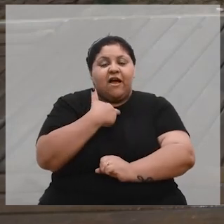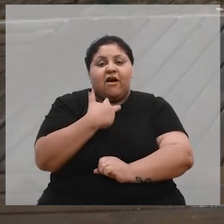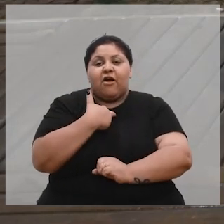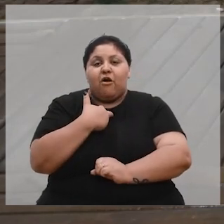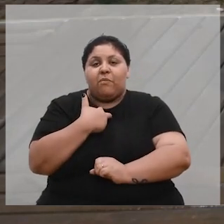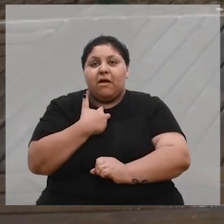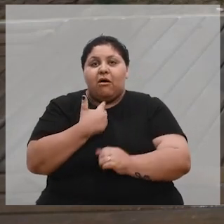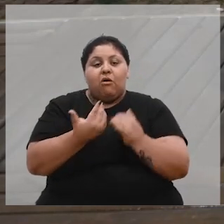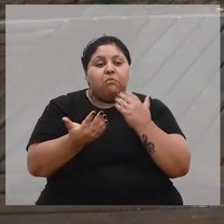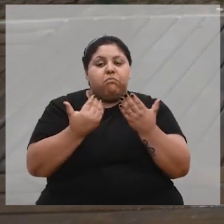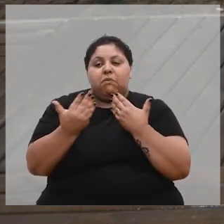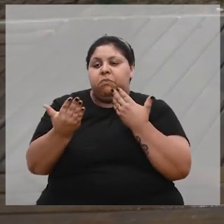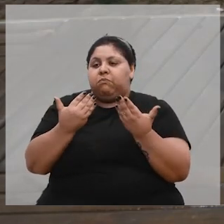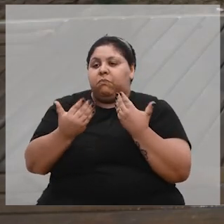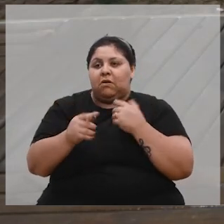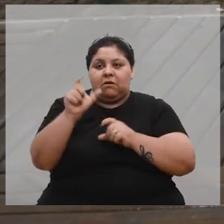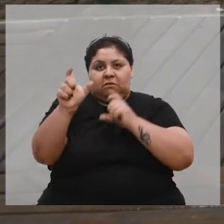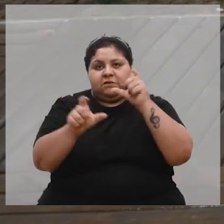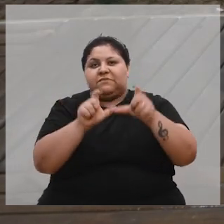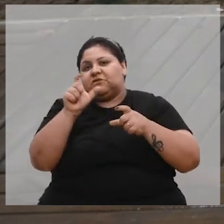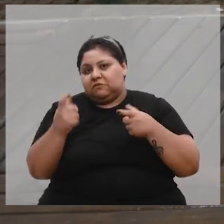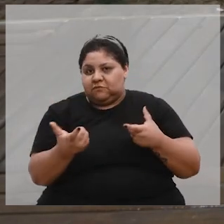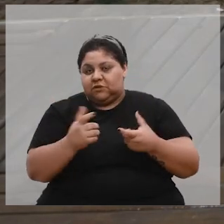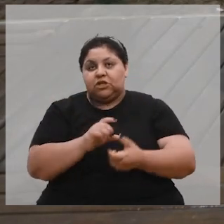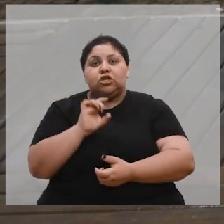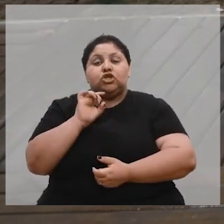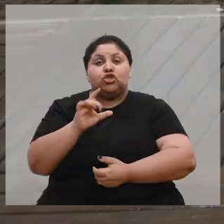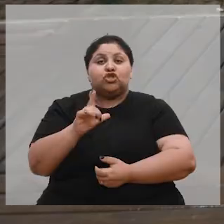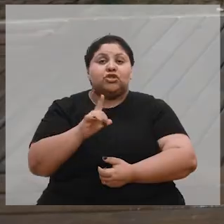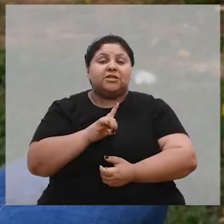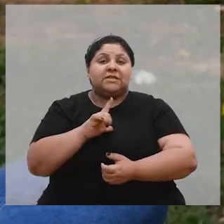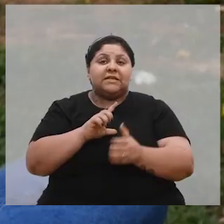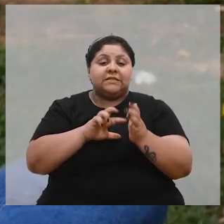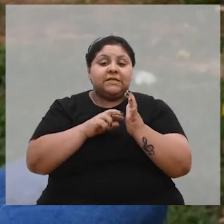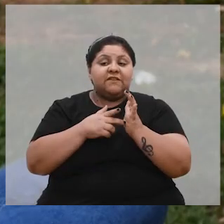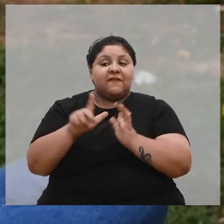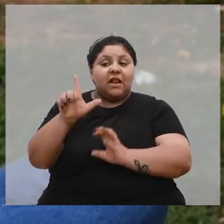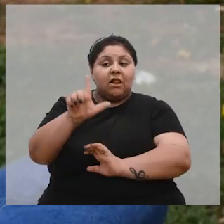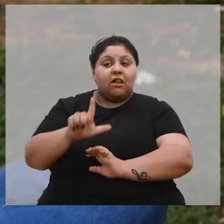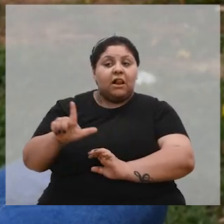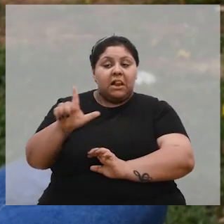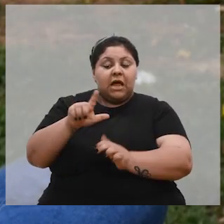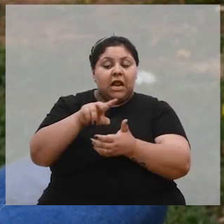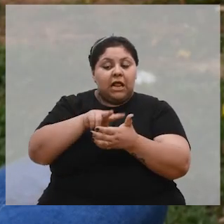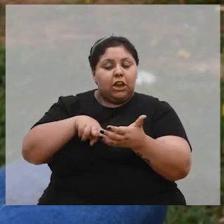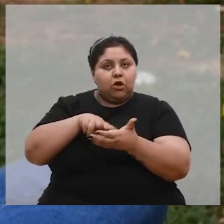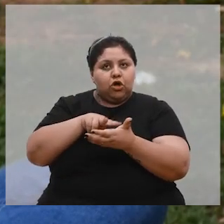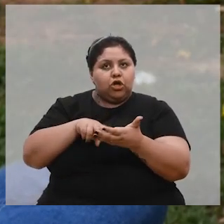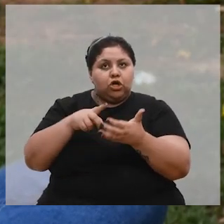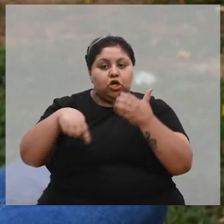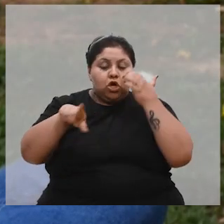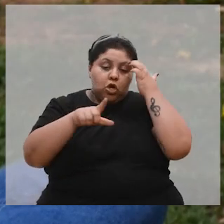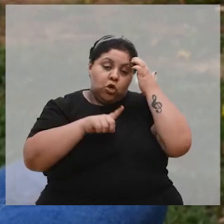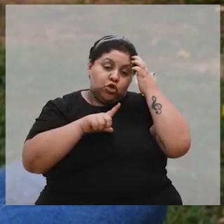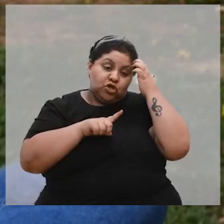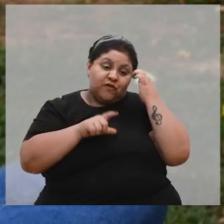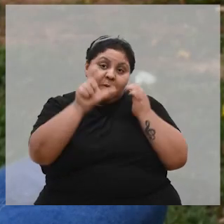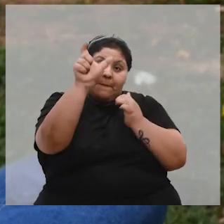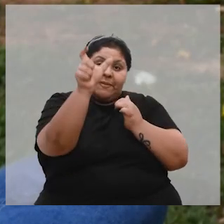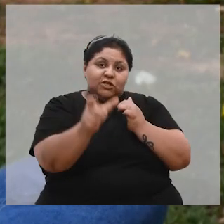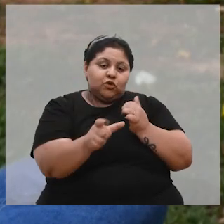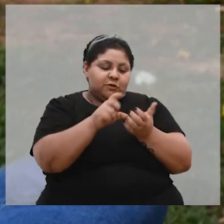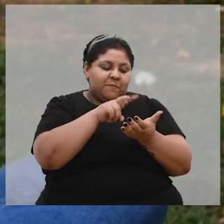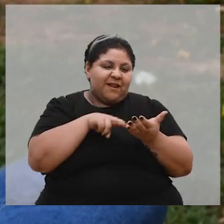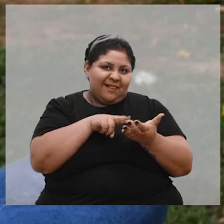não pudéssemos dialogar com os nossos leitores. Só tem sentido a literatura, as leituras, se nós